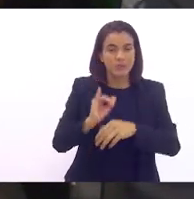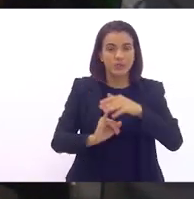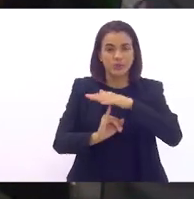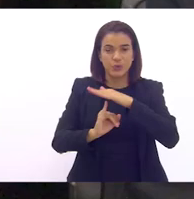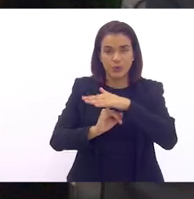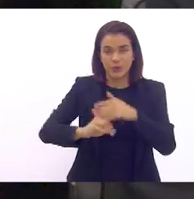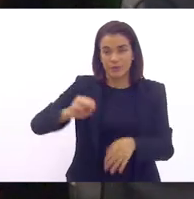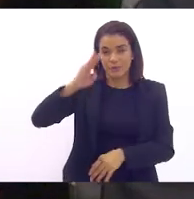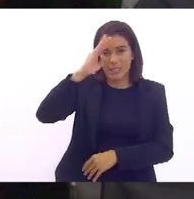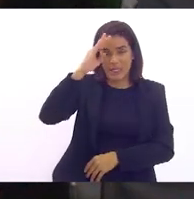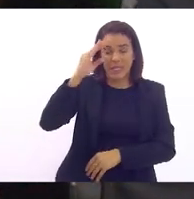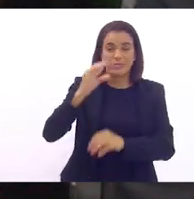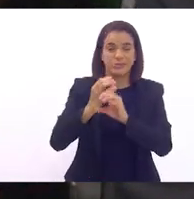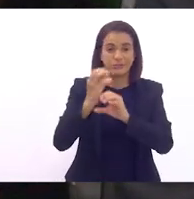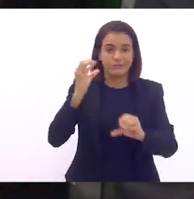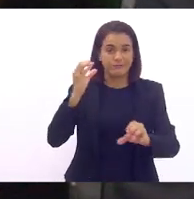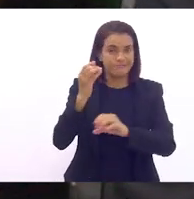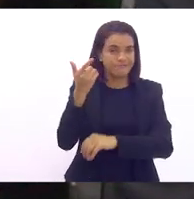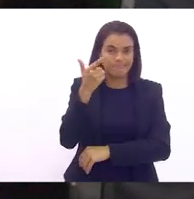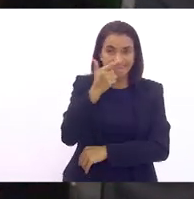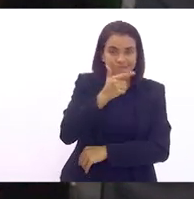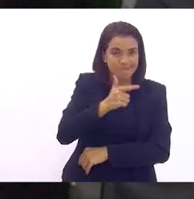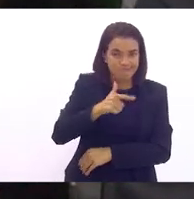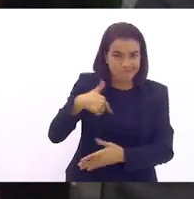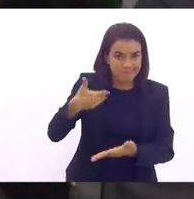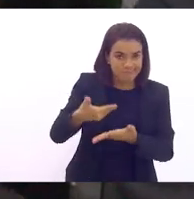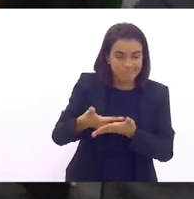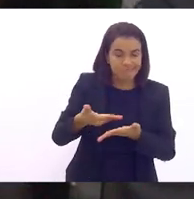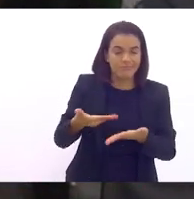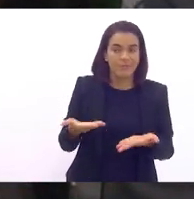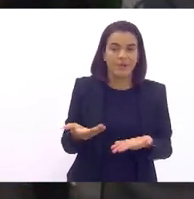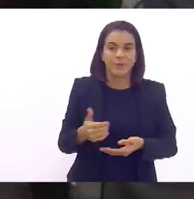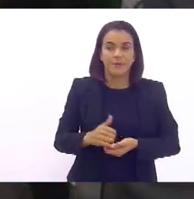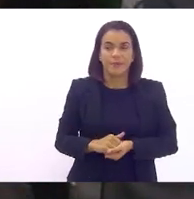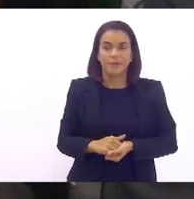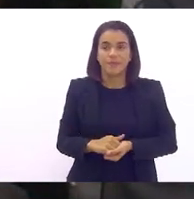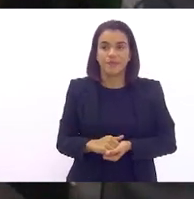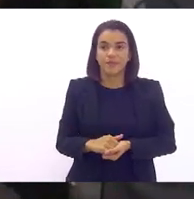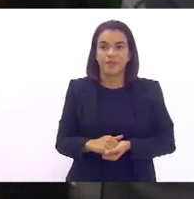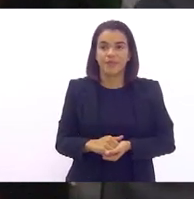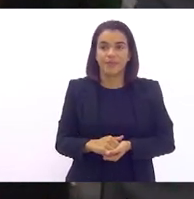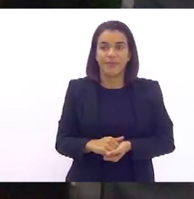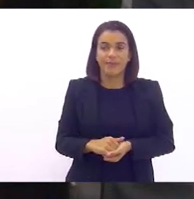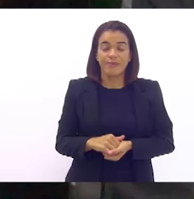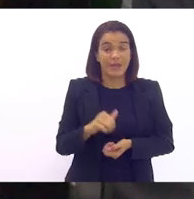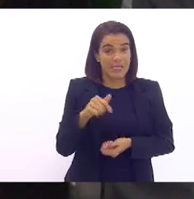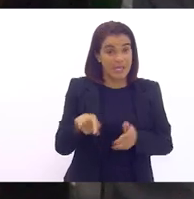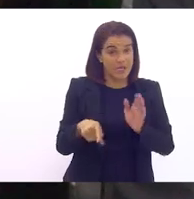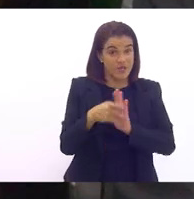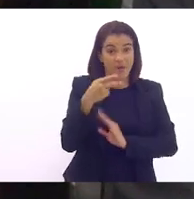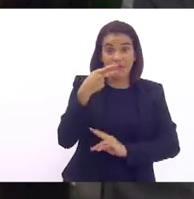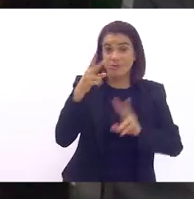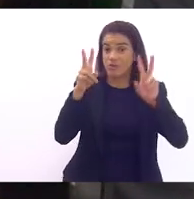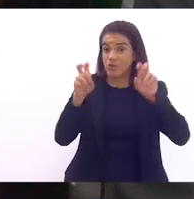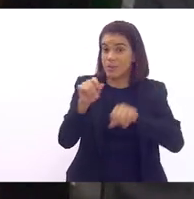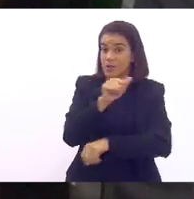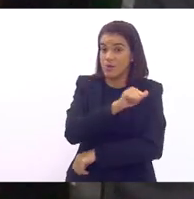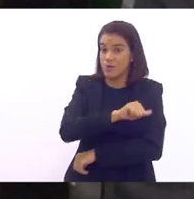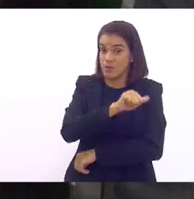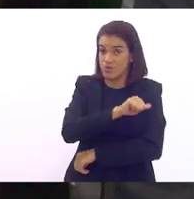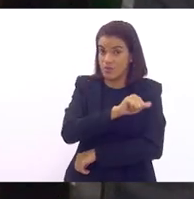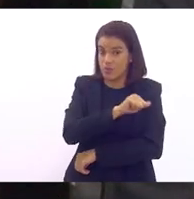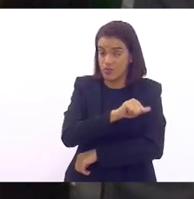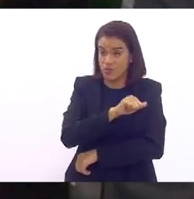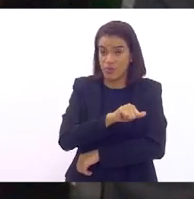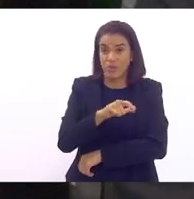Engenharia Mas infelizmente não chegou a conclusão eh e isso é no Rio de Janeiro onde a gente deve ter